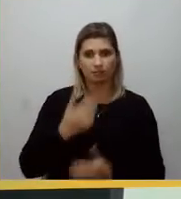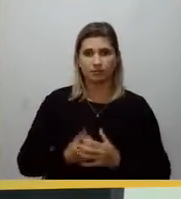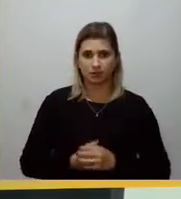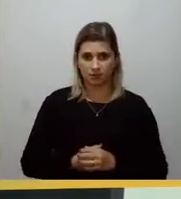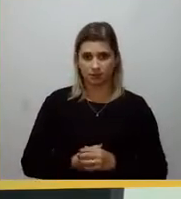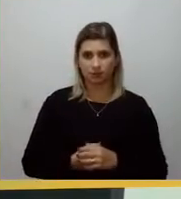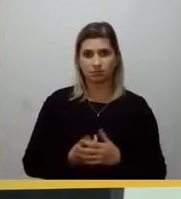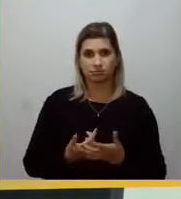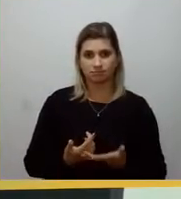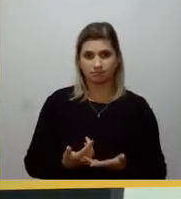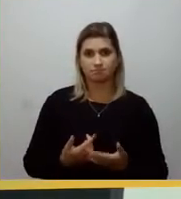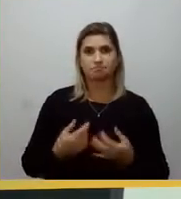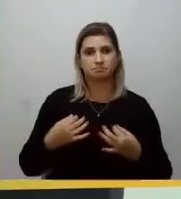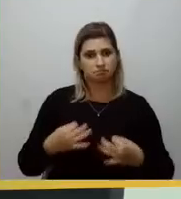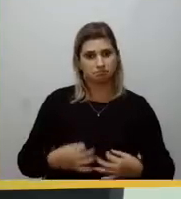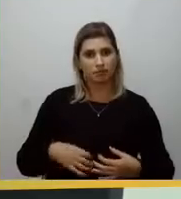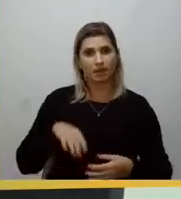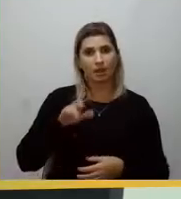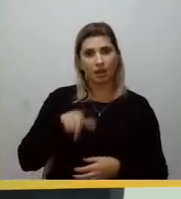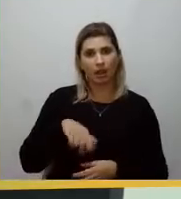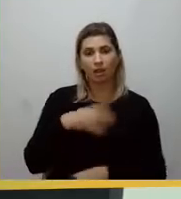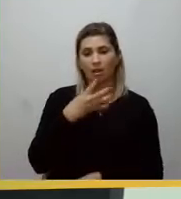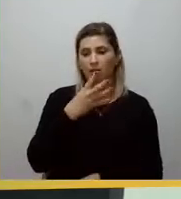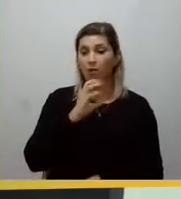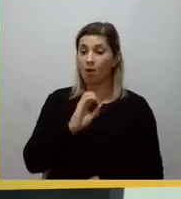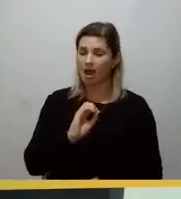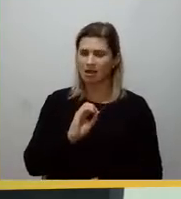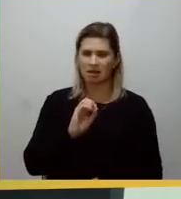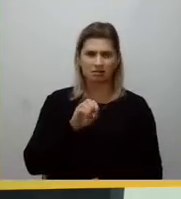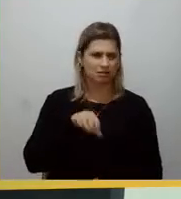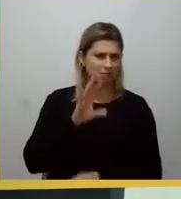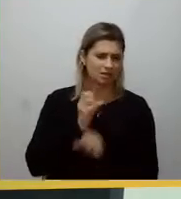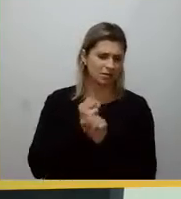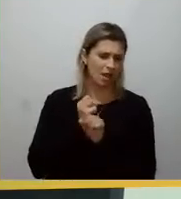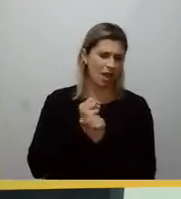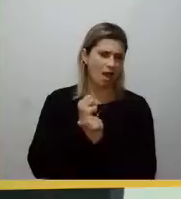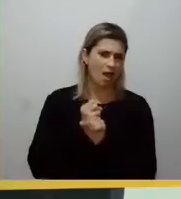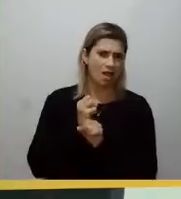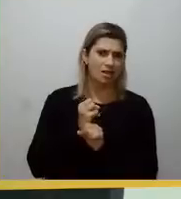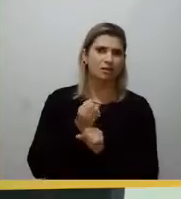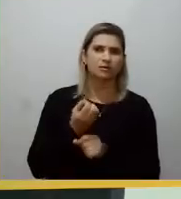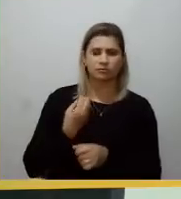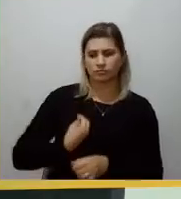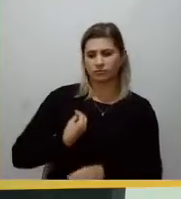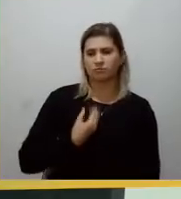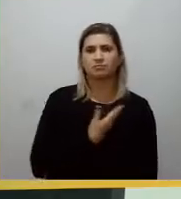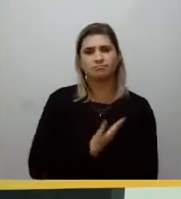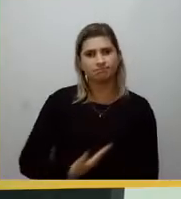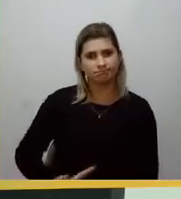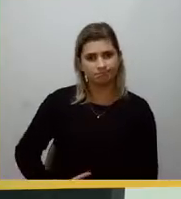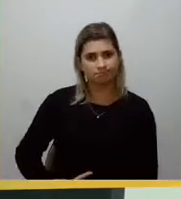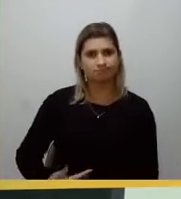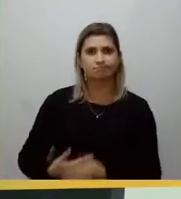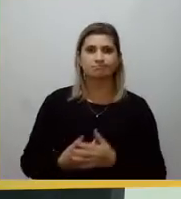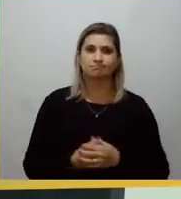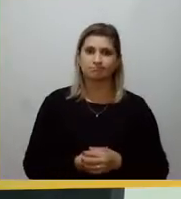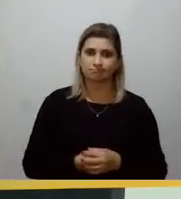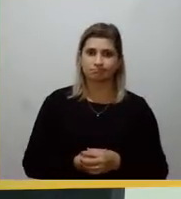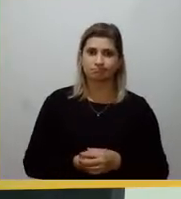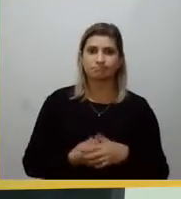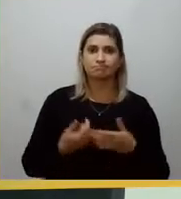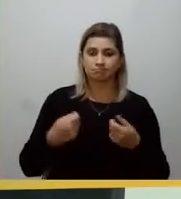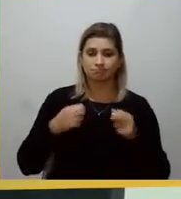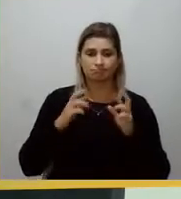age. São 40 e poucos anos de vida pública, né? Sim. E se isso tem, com certeza, um